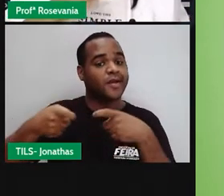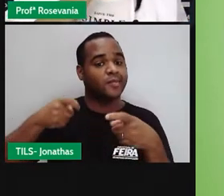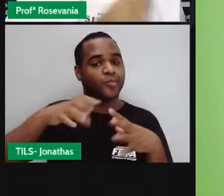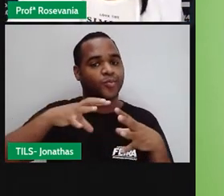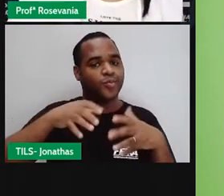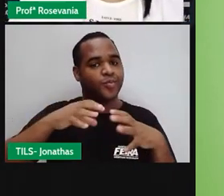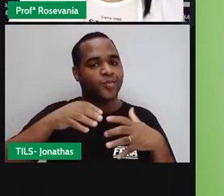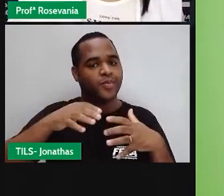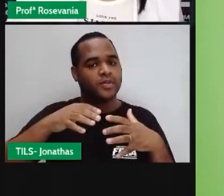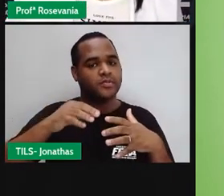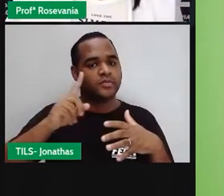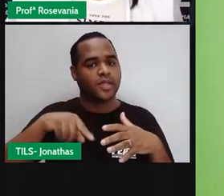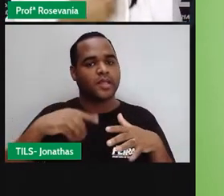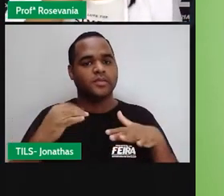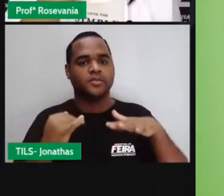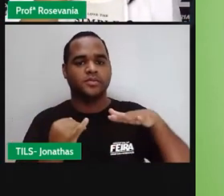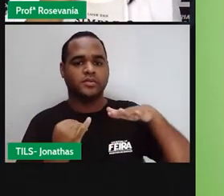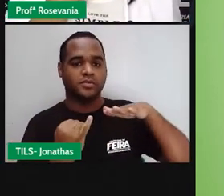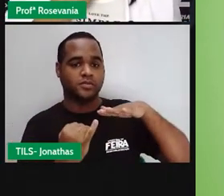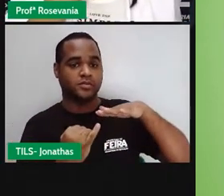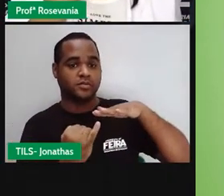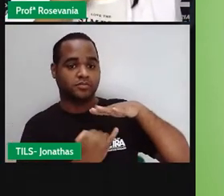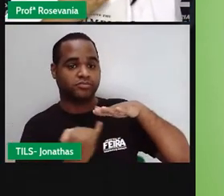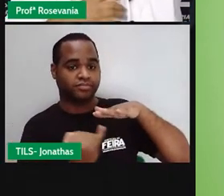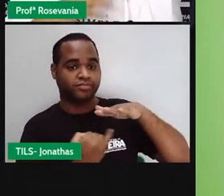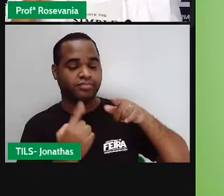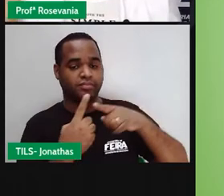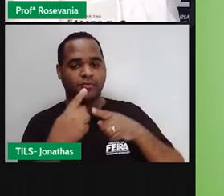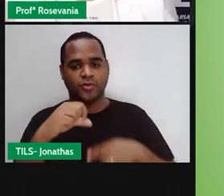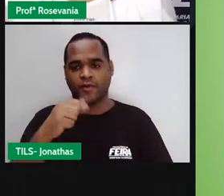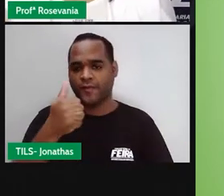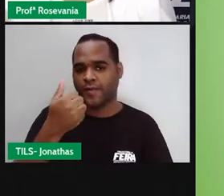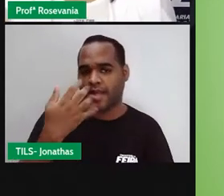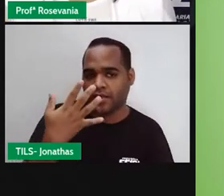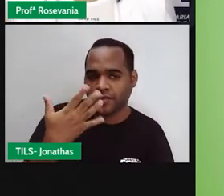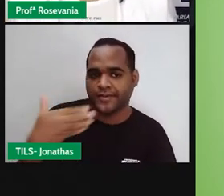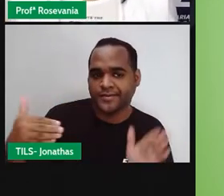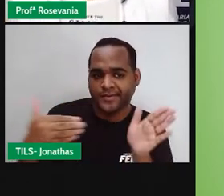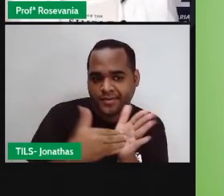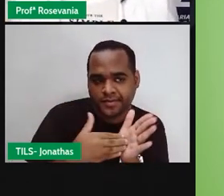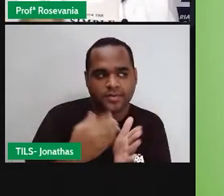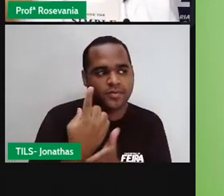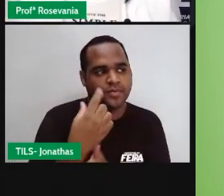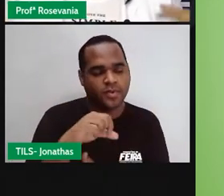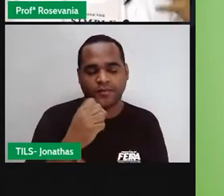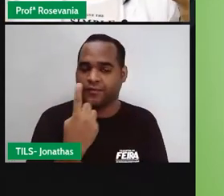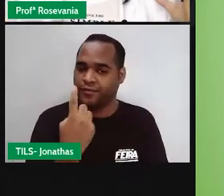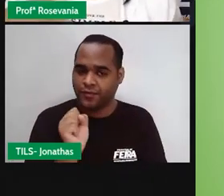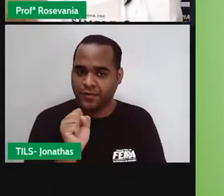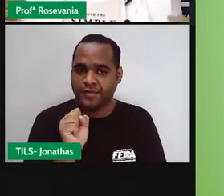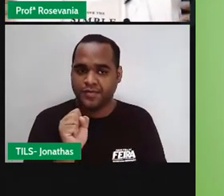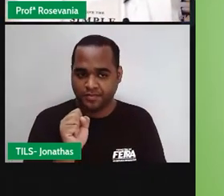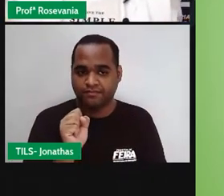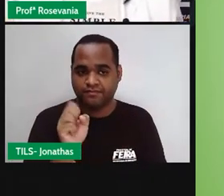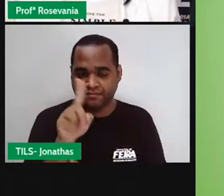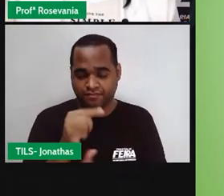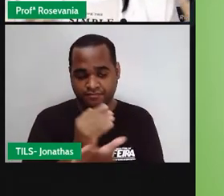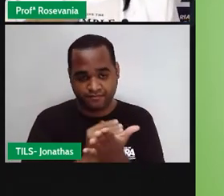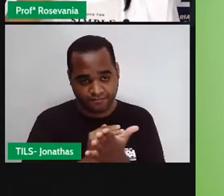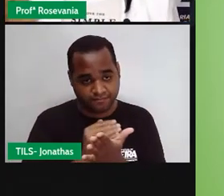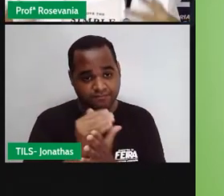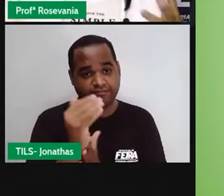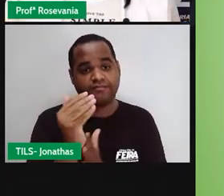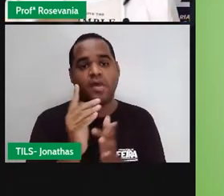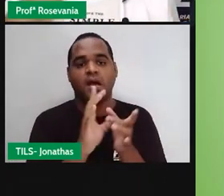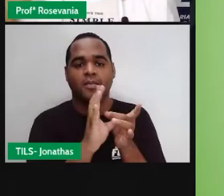Mundial, que vocês sabem que foi lá, né, que começou em 1914, encerrou em 1918. Então já estava já toda aquela